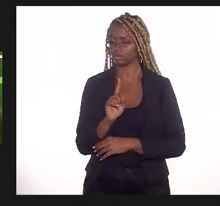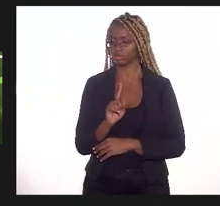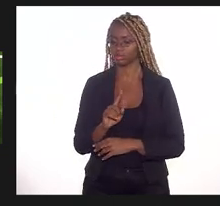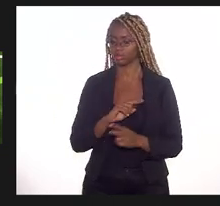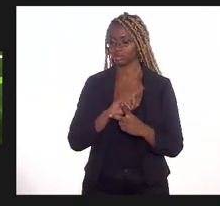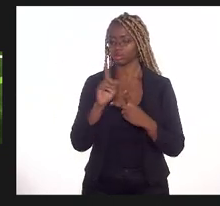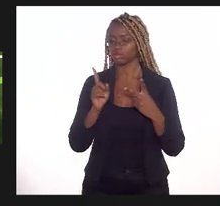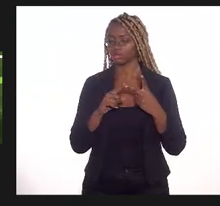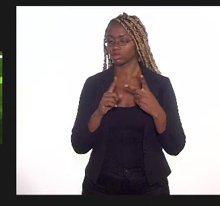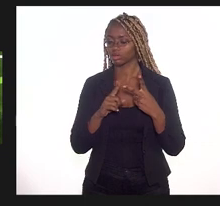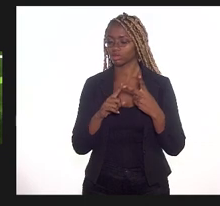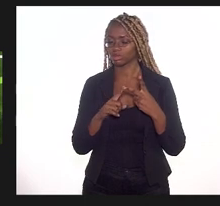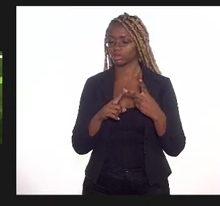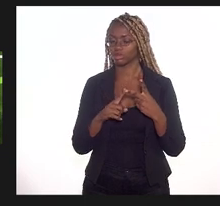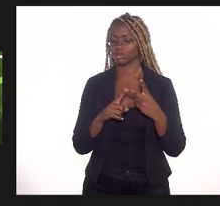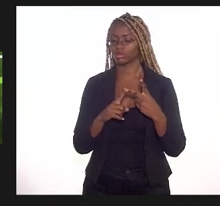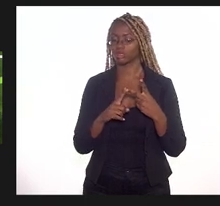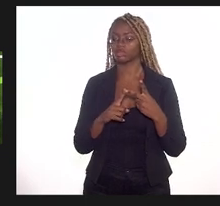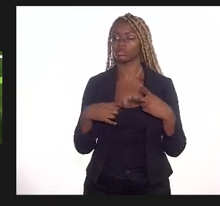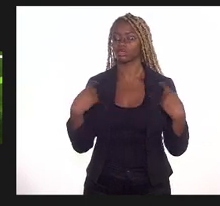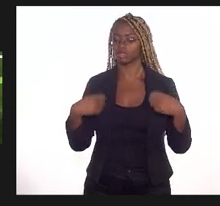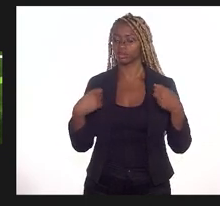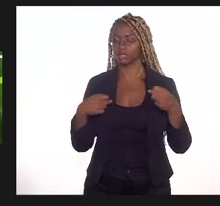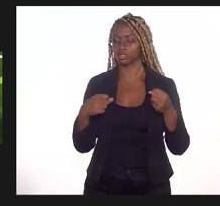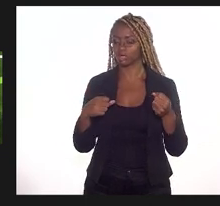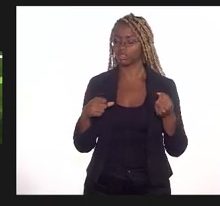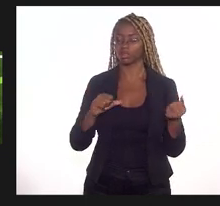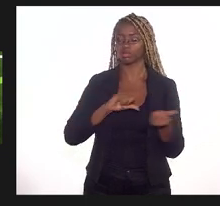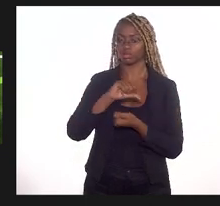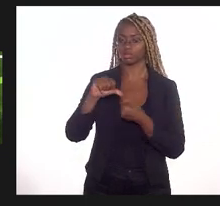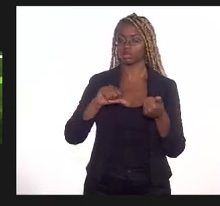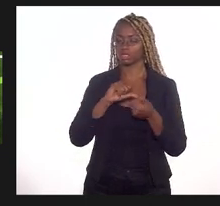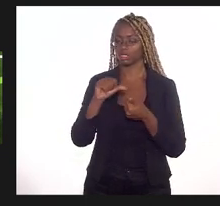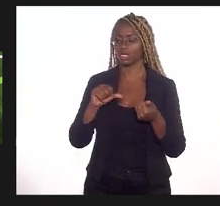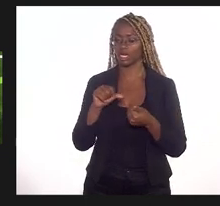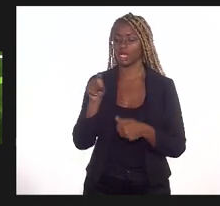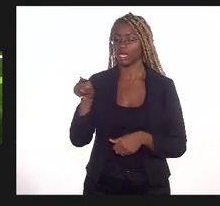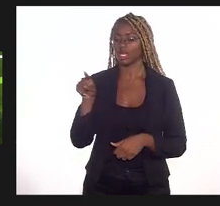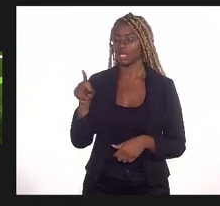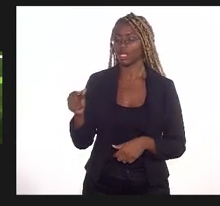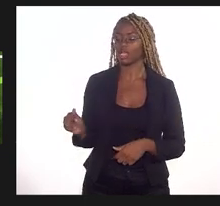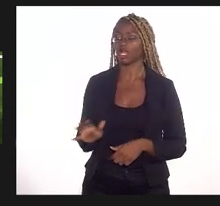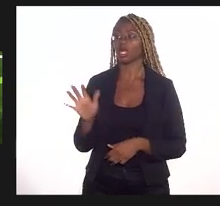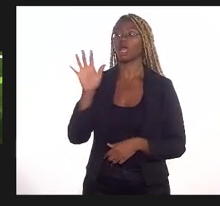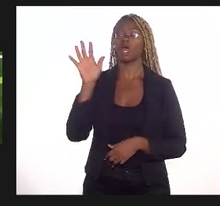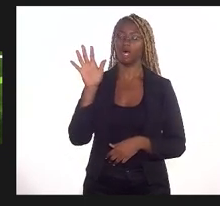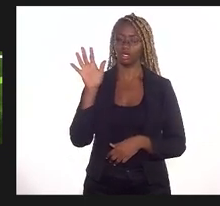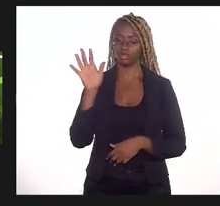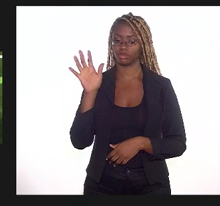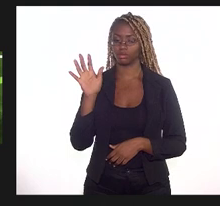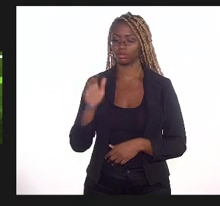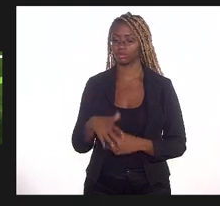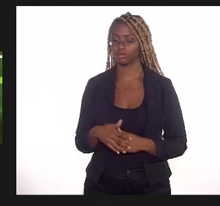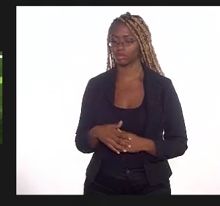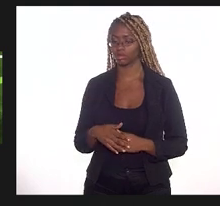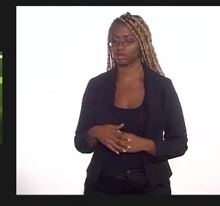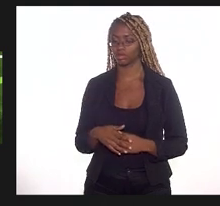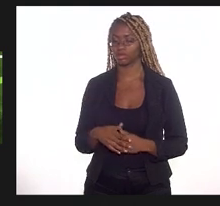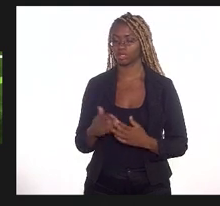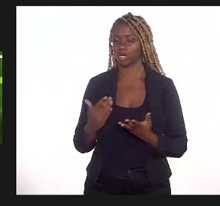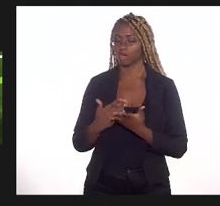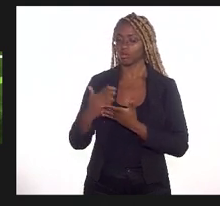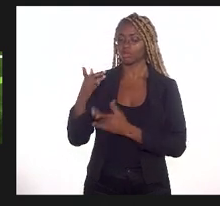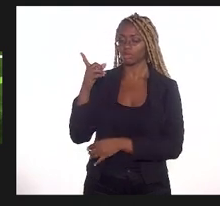outro conceito que a gente precisa desconstruir é que doente raro é caro, né? A começar pelo